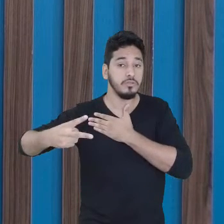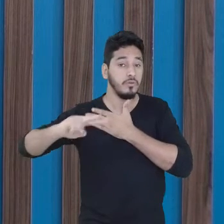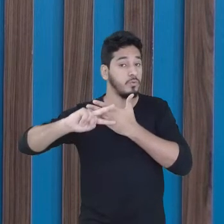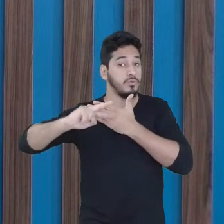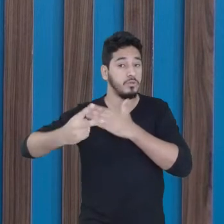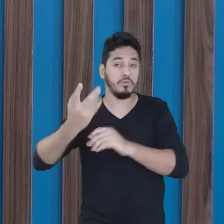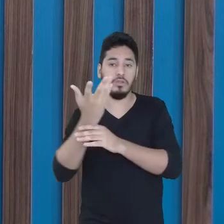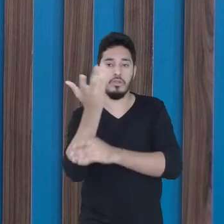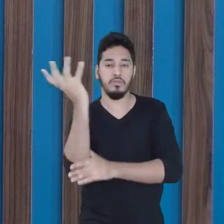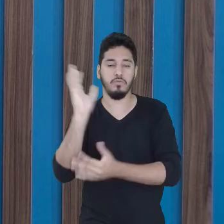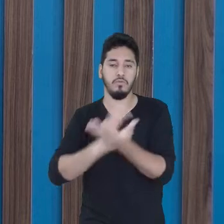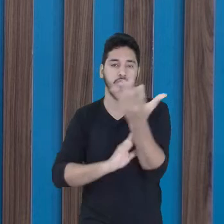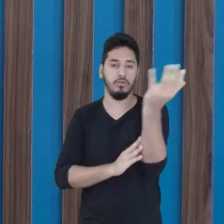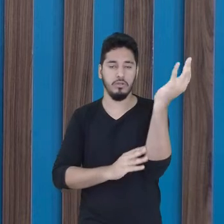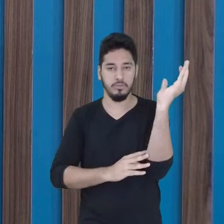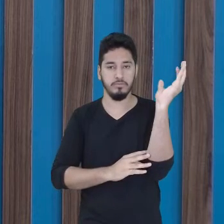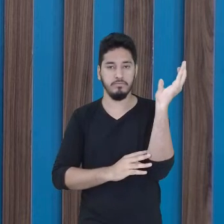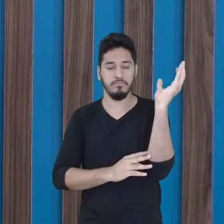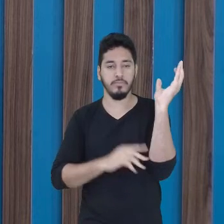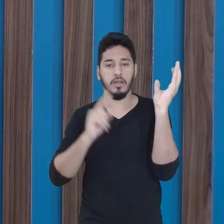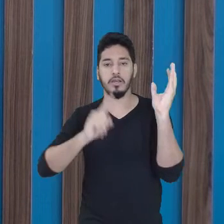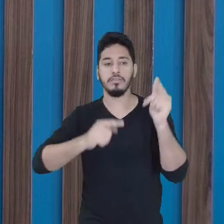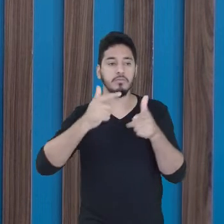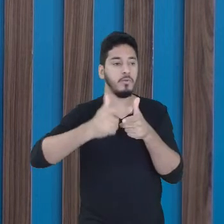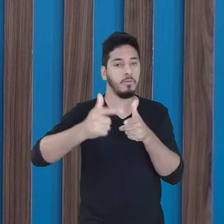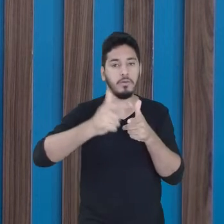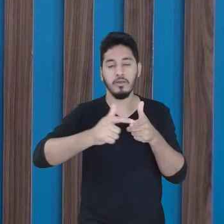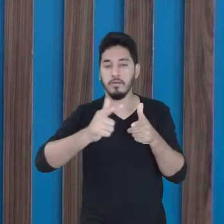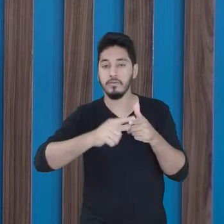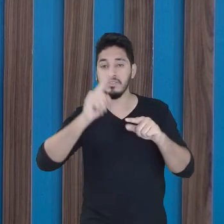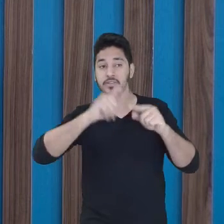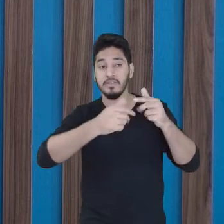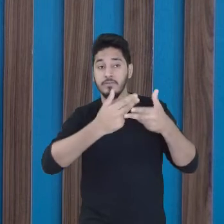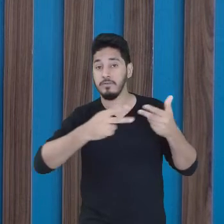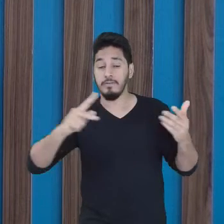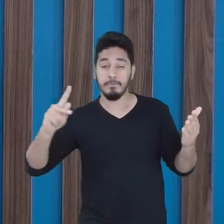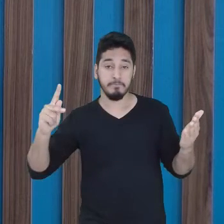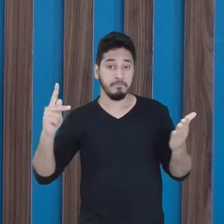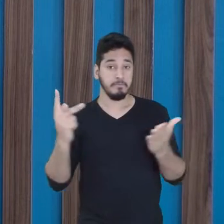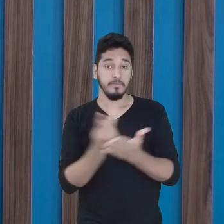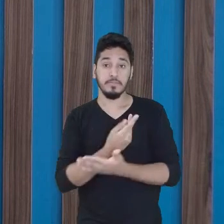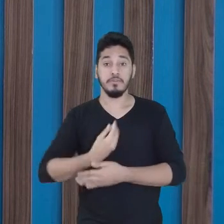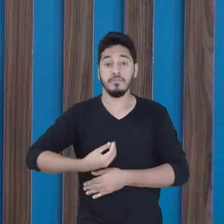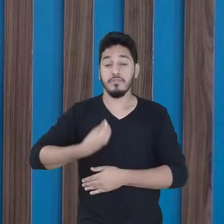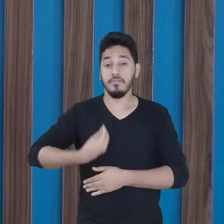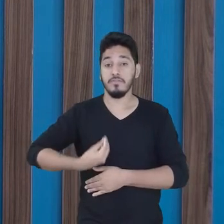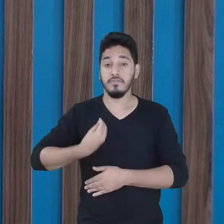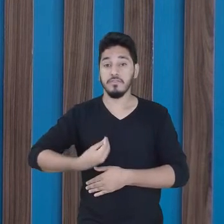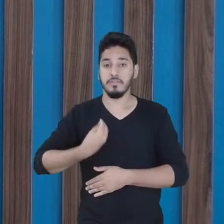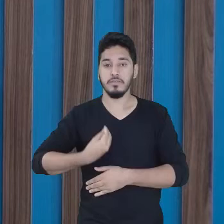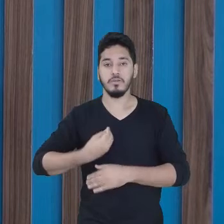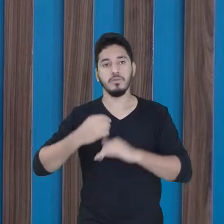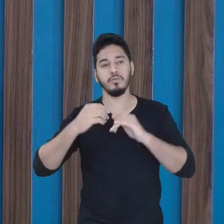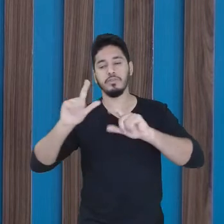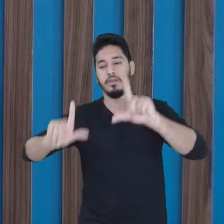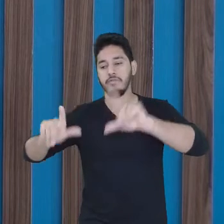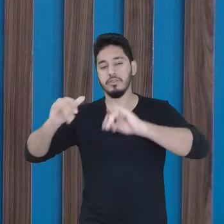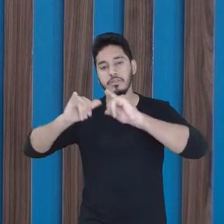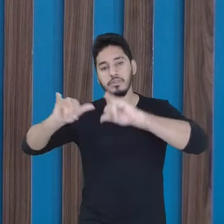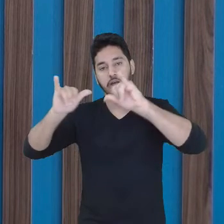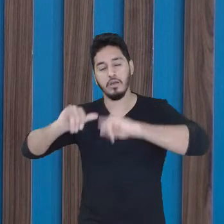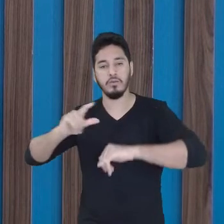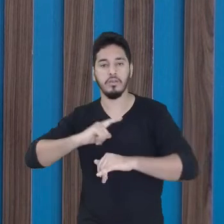da natureza a esses desastres, essas tragédias que a gente vivencia aí nos noticiários, né?